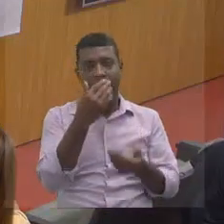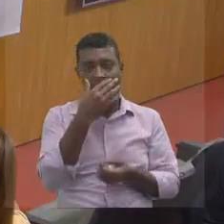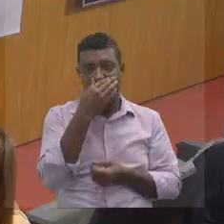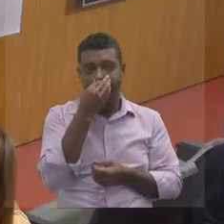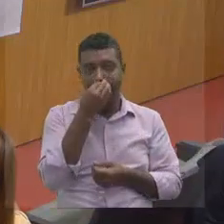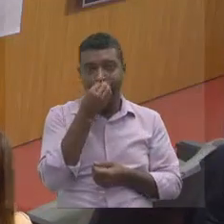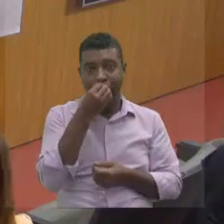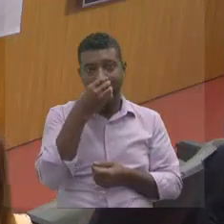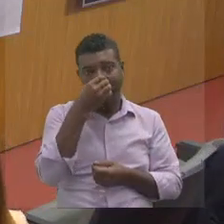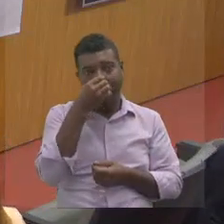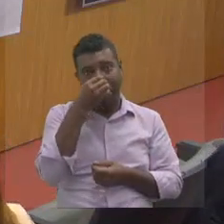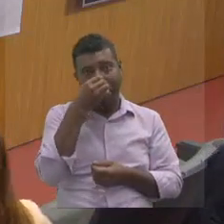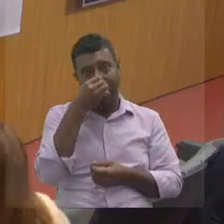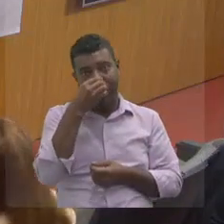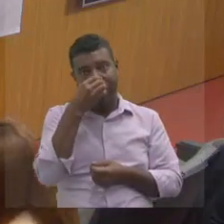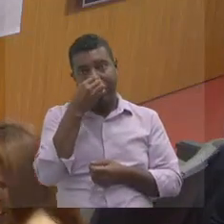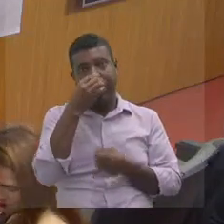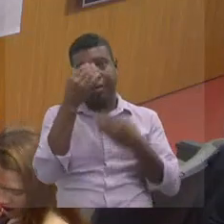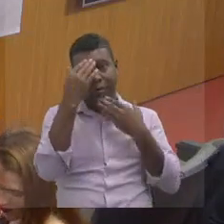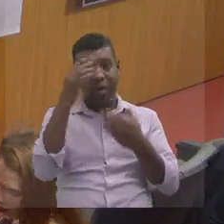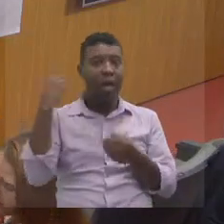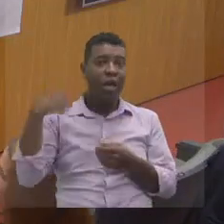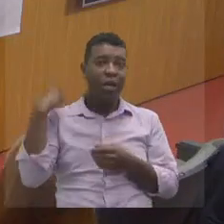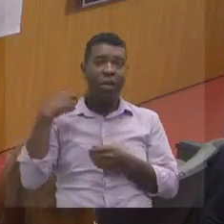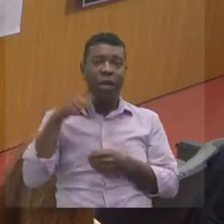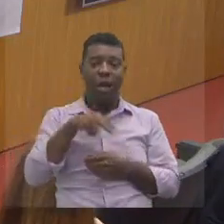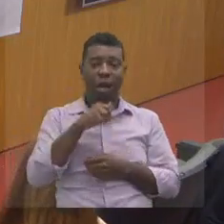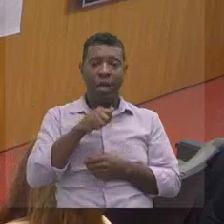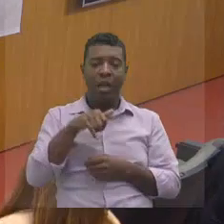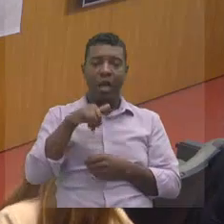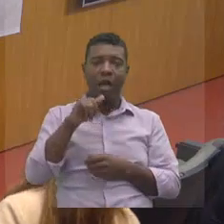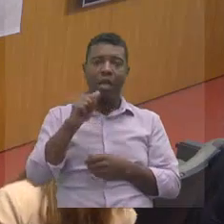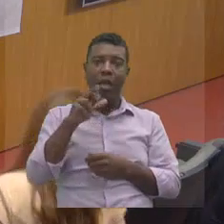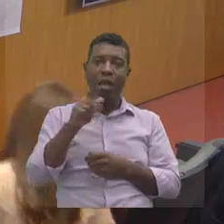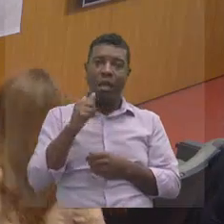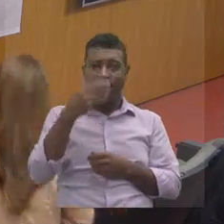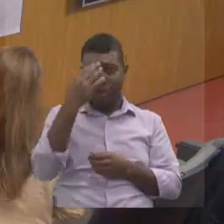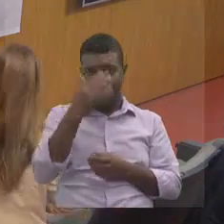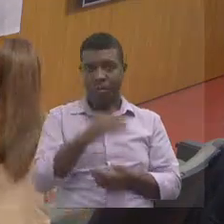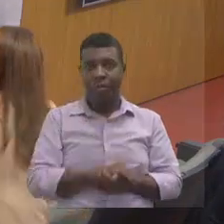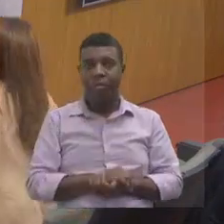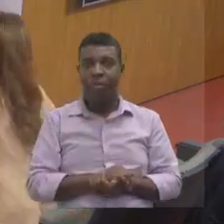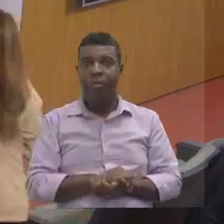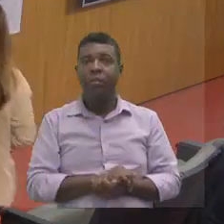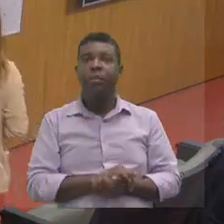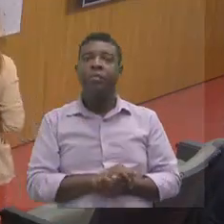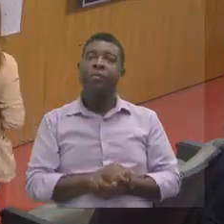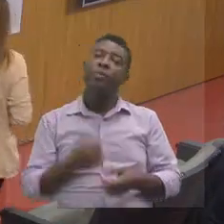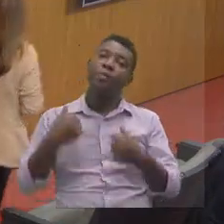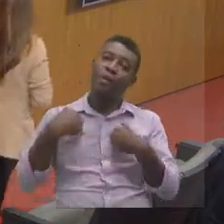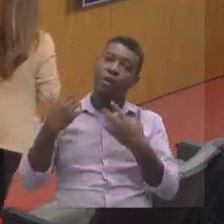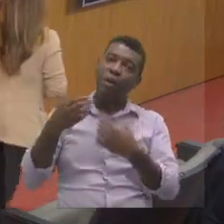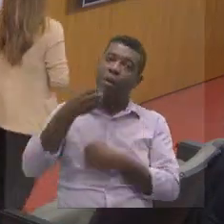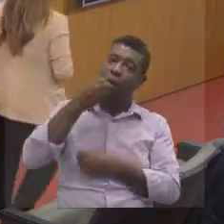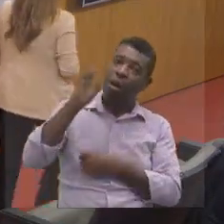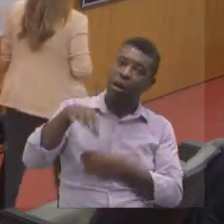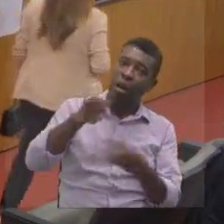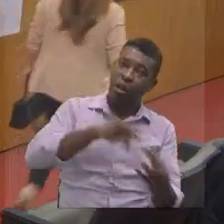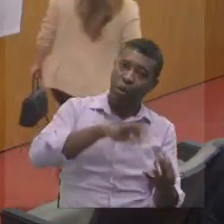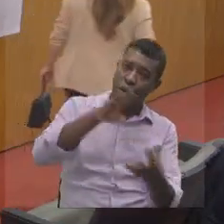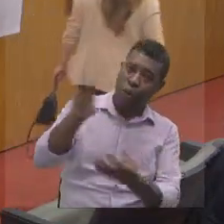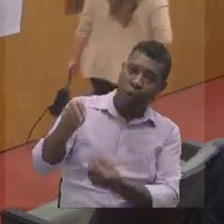Obrigado Deputado Nayara próximo inscrito Deputado Oscar Teixeira quero aqui dar uma boa tarde a